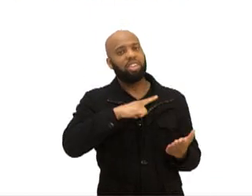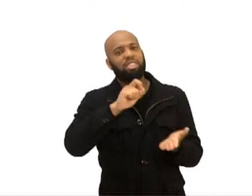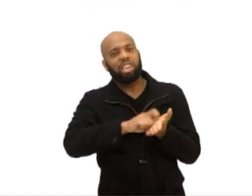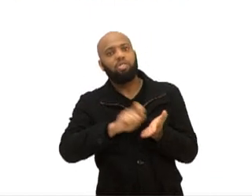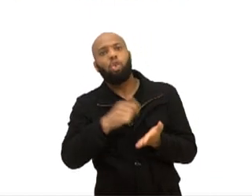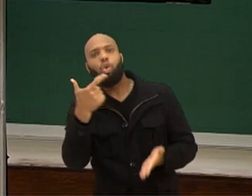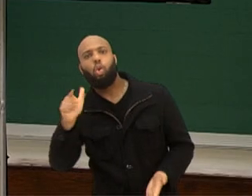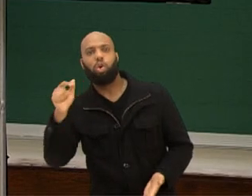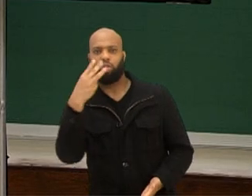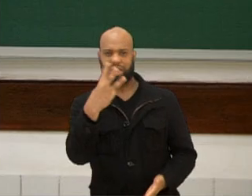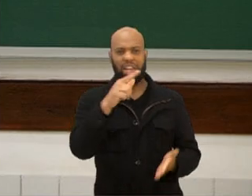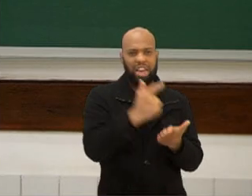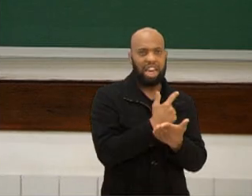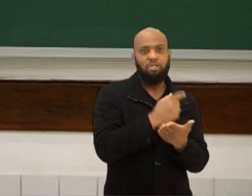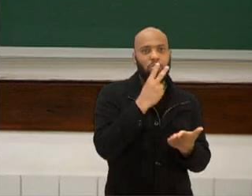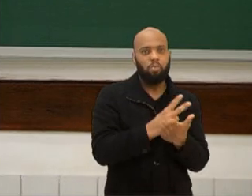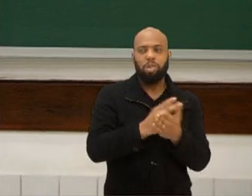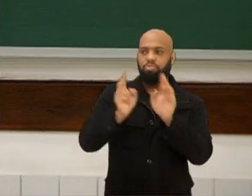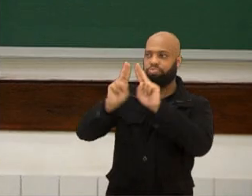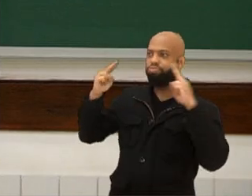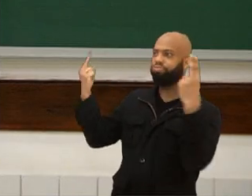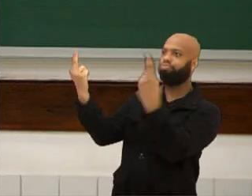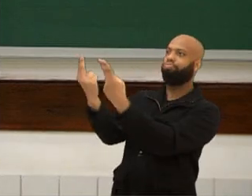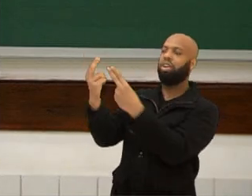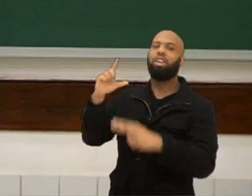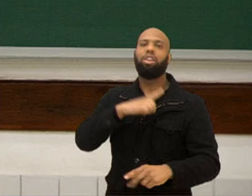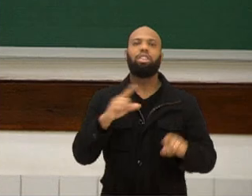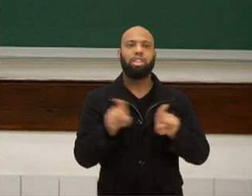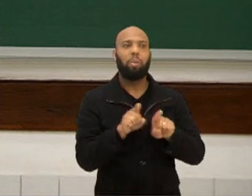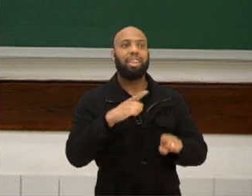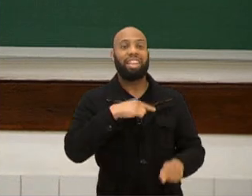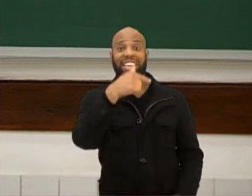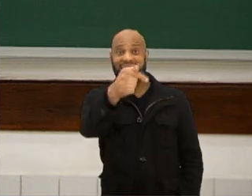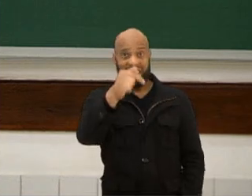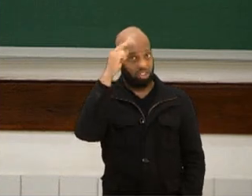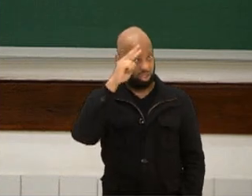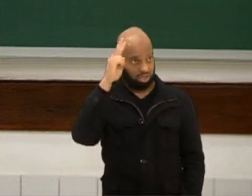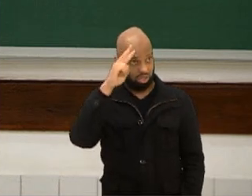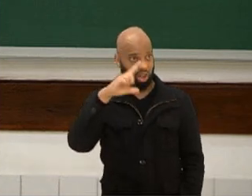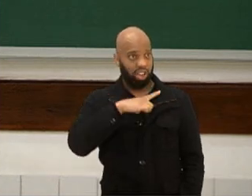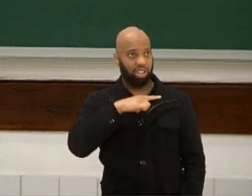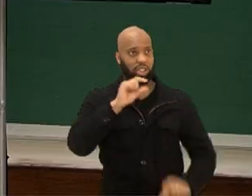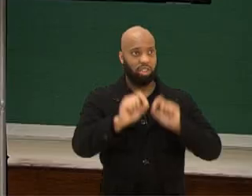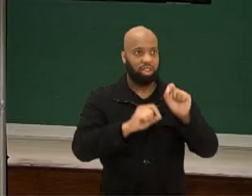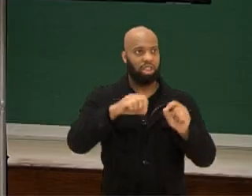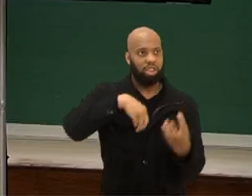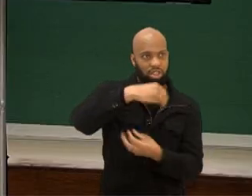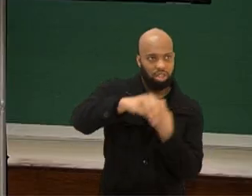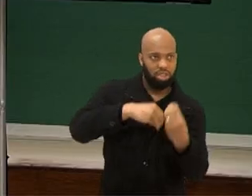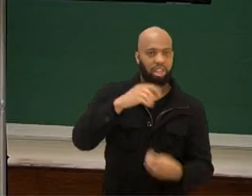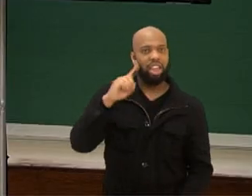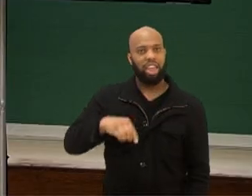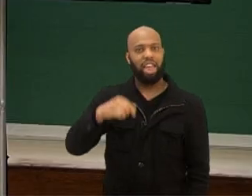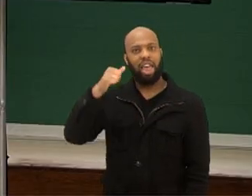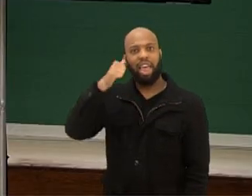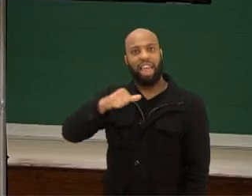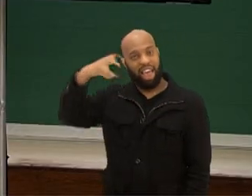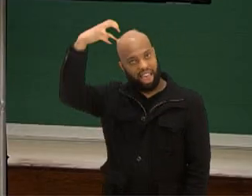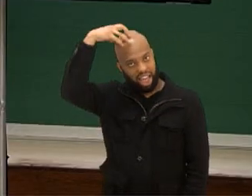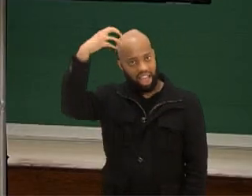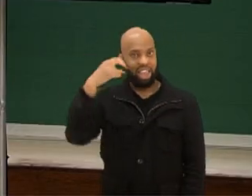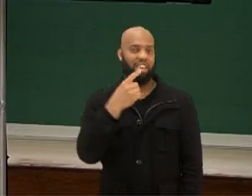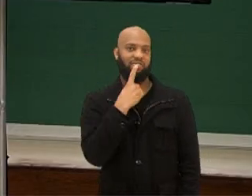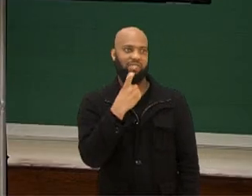livros de contos sobre o mesmo universo. Então, nós temos ali sete histórias envolvidas nesse A Rainha